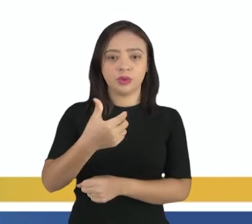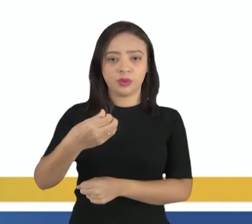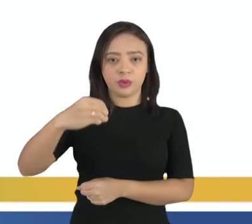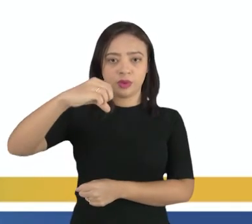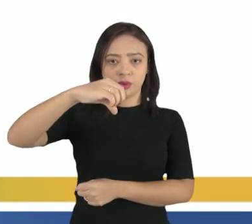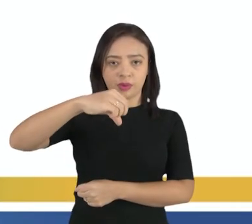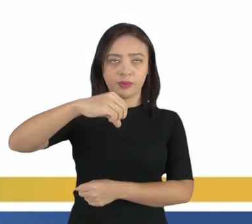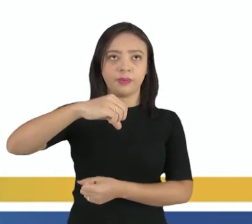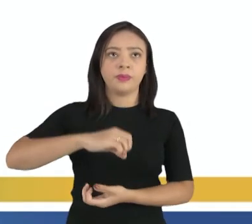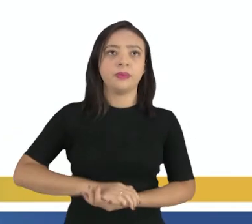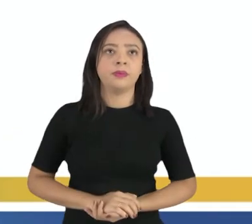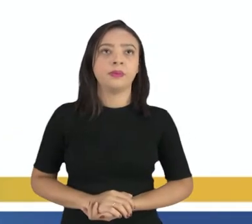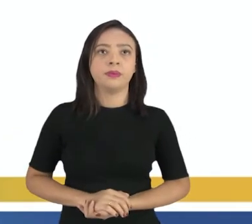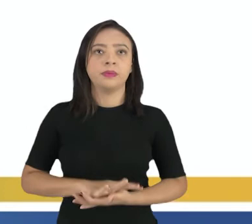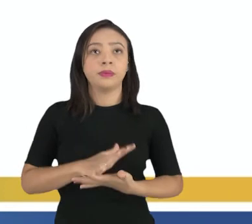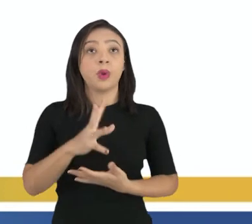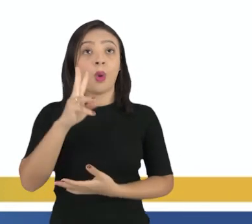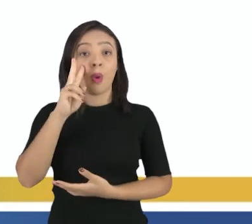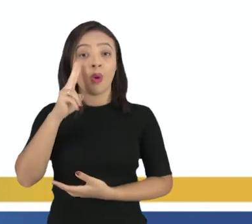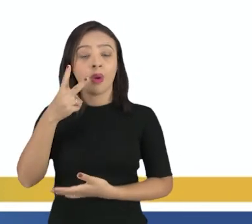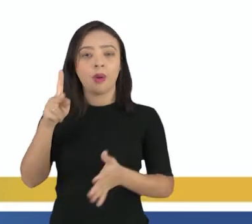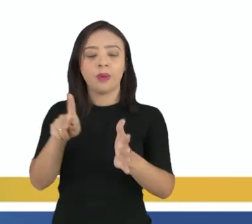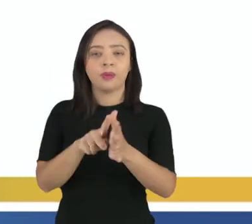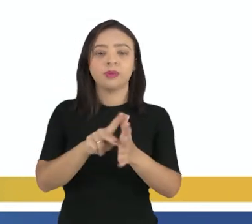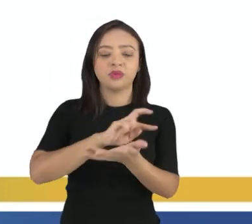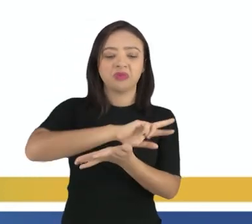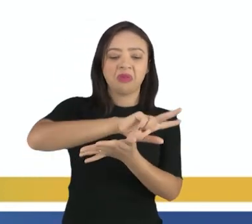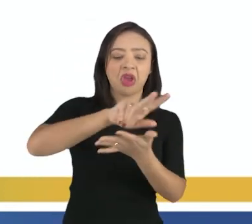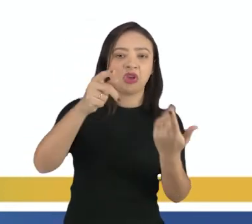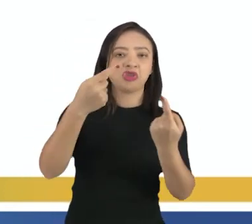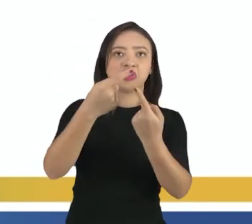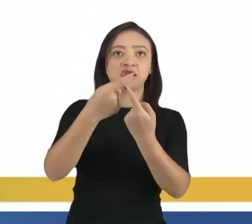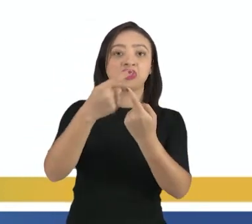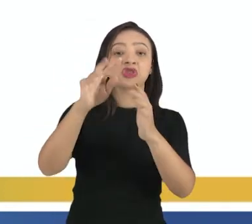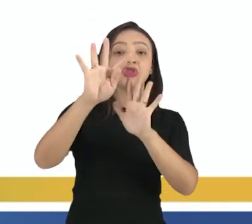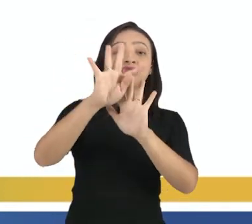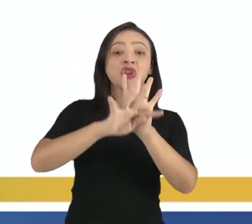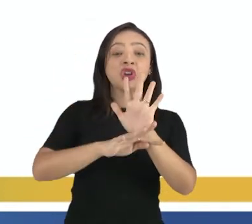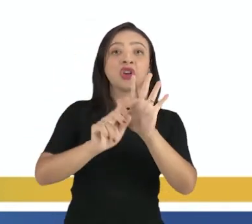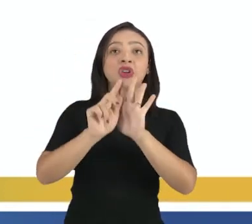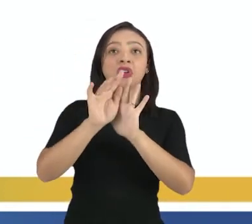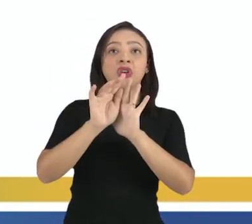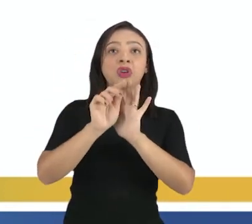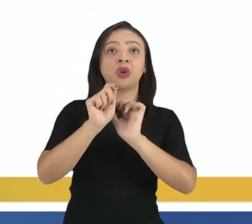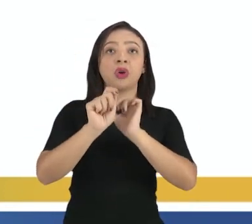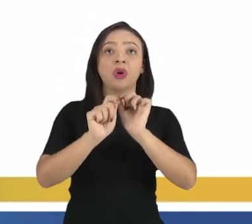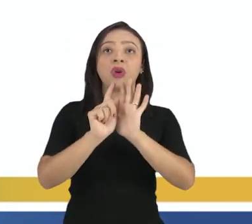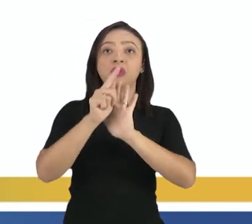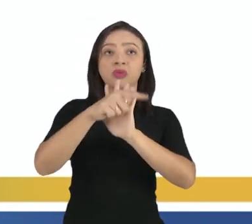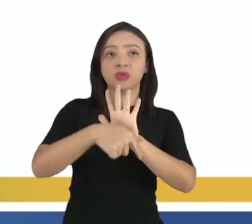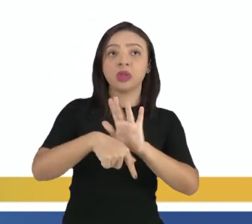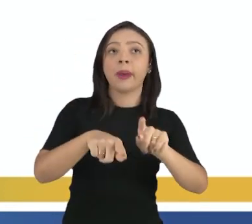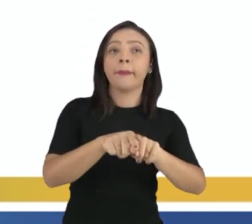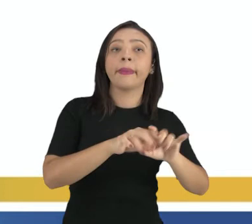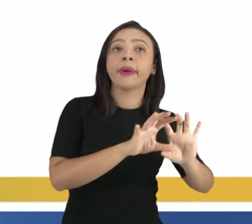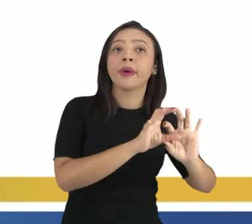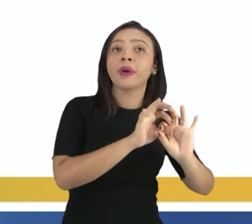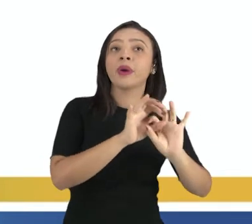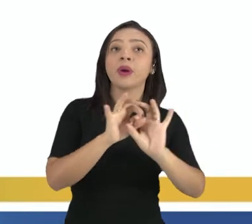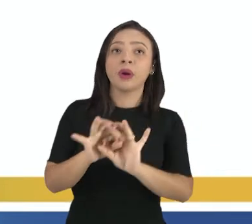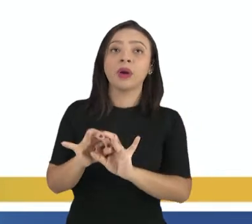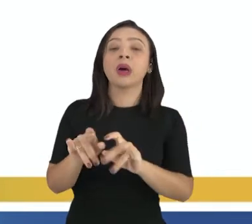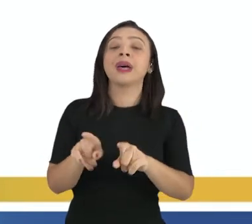são um reconhecimento dos diferentes gêneros textuais seu contexto de uso